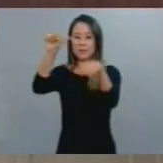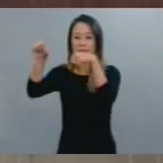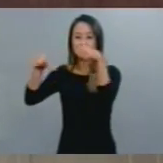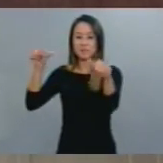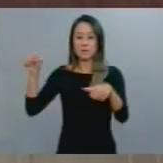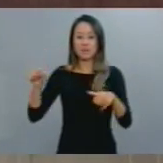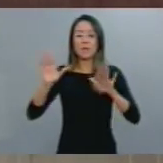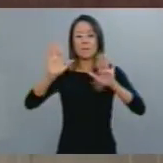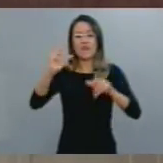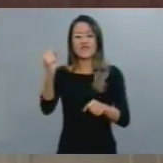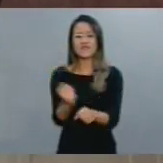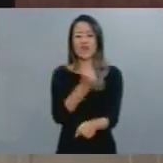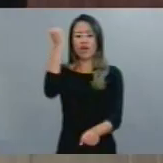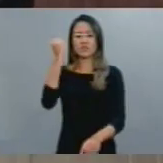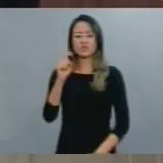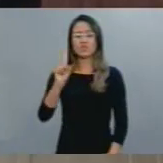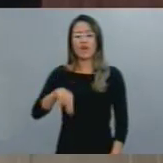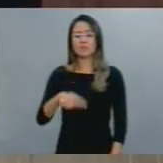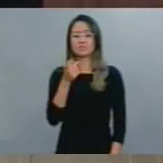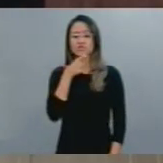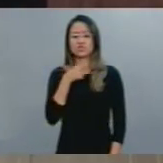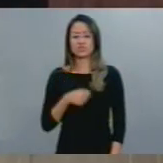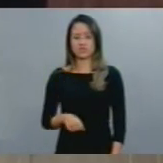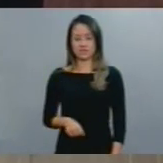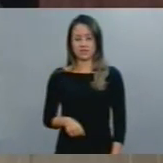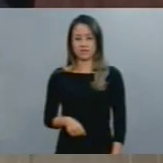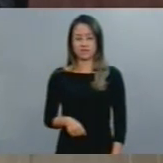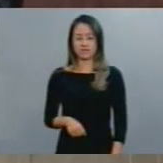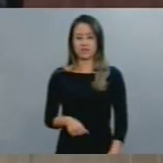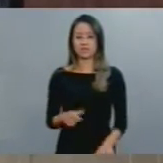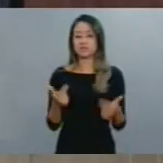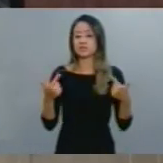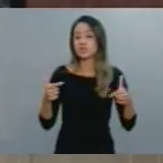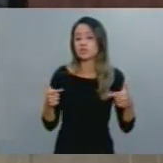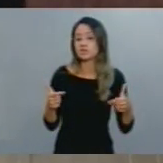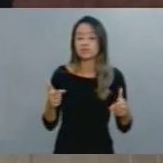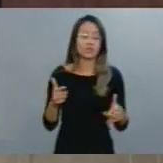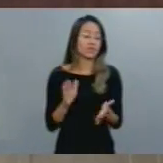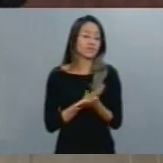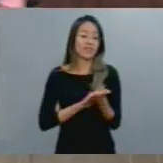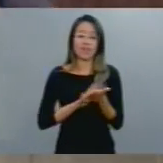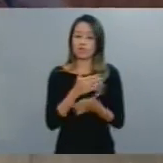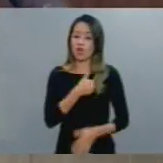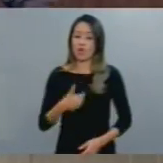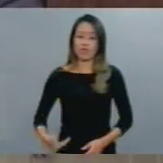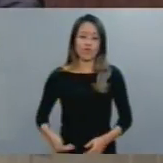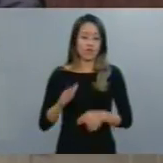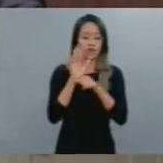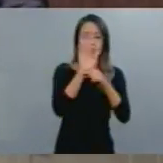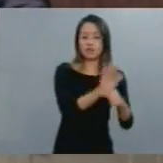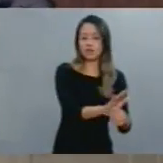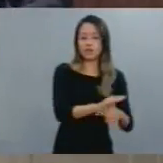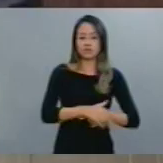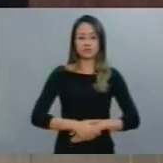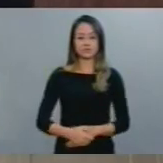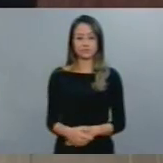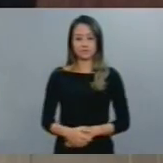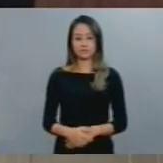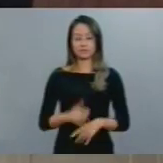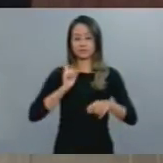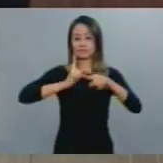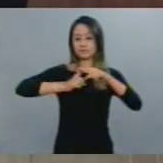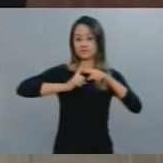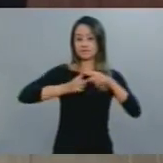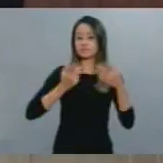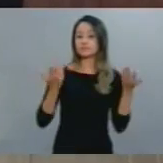poderiam retomar o crescimento não estão debatidas nem no governo, nem na oposição de direita. Porque, afinal